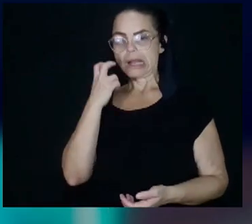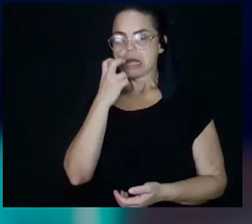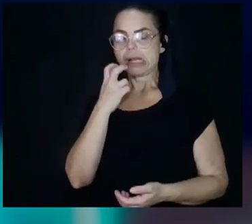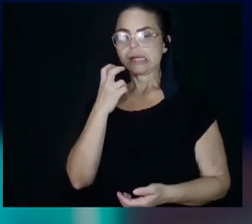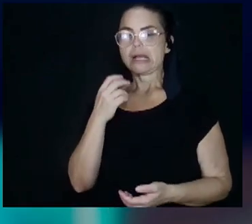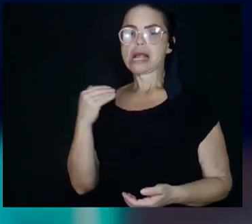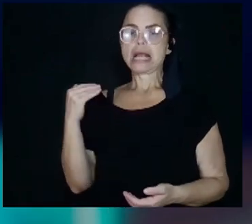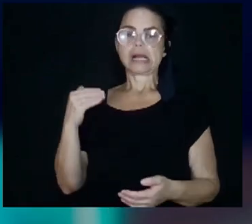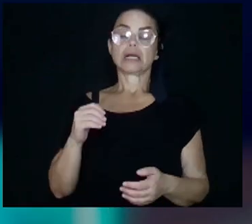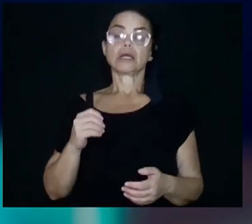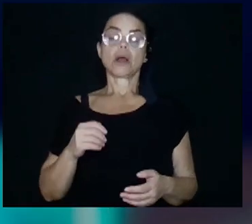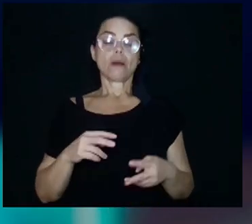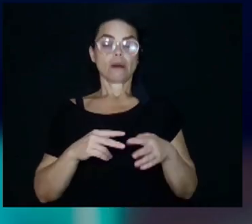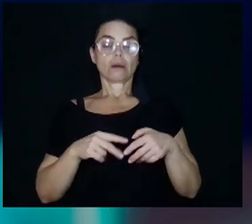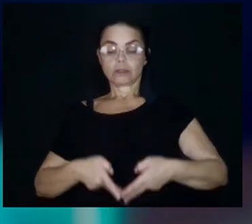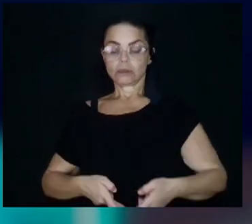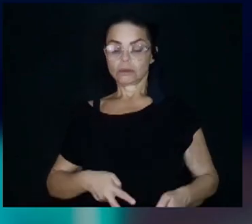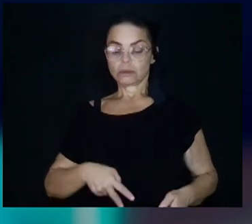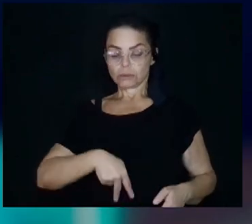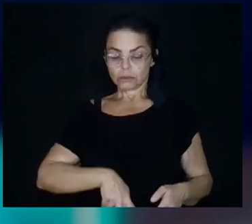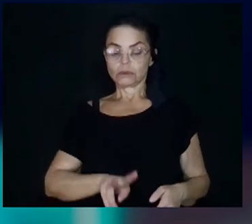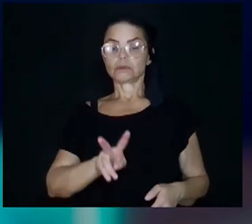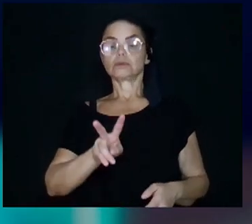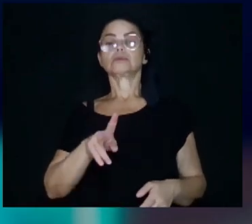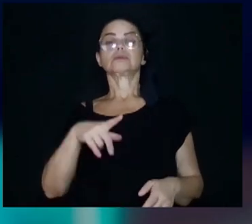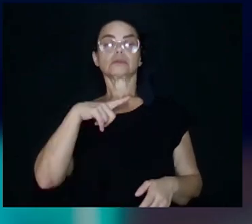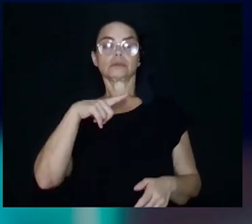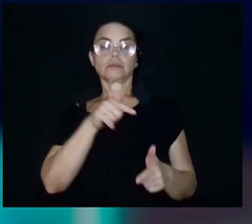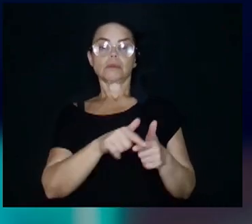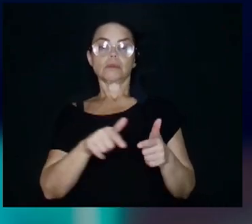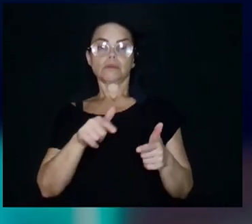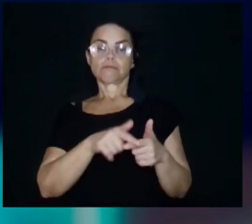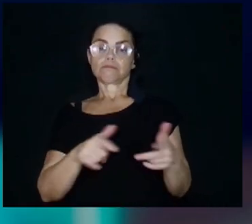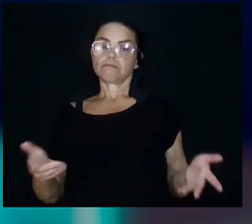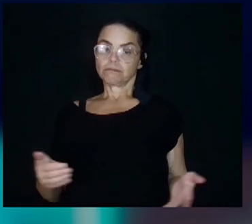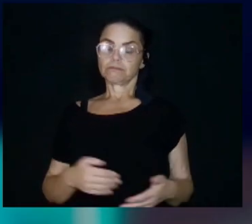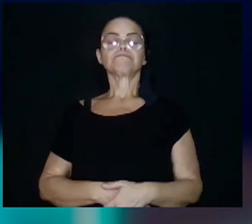gêmeos que gaguejam e conseguiram ver ali